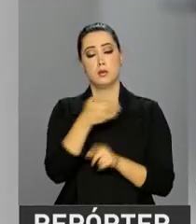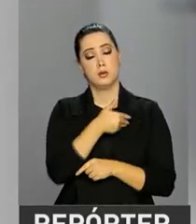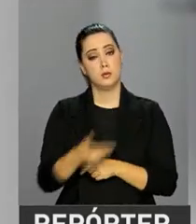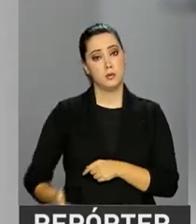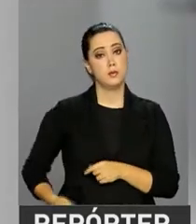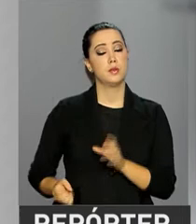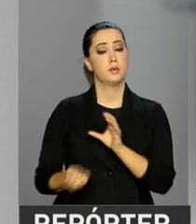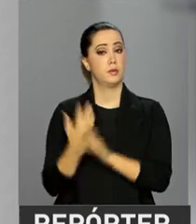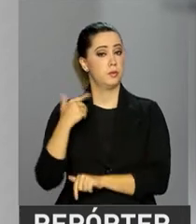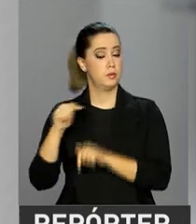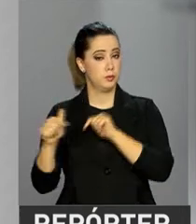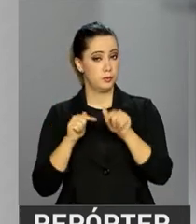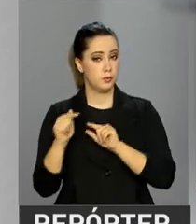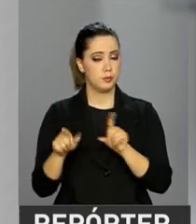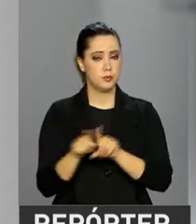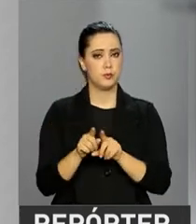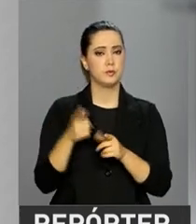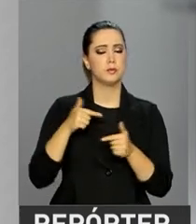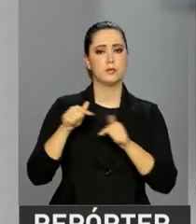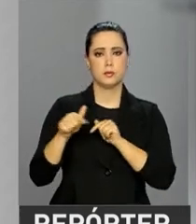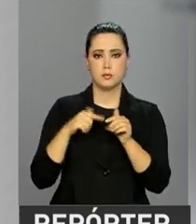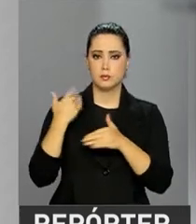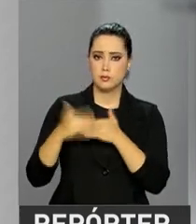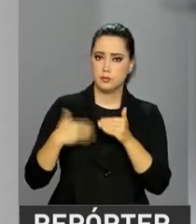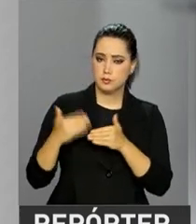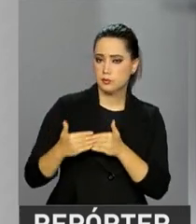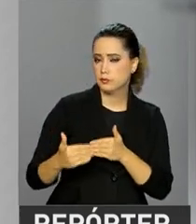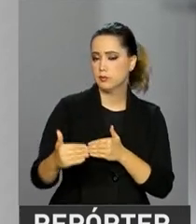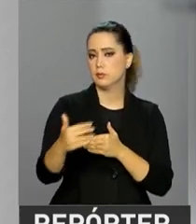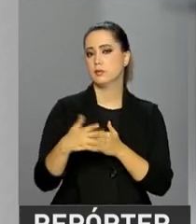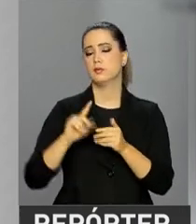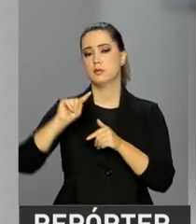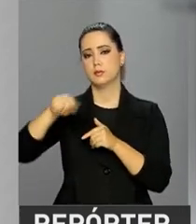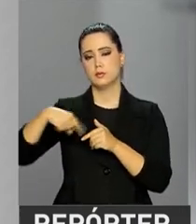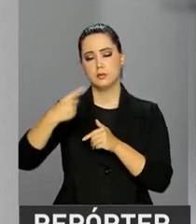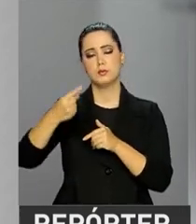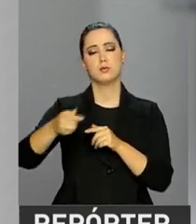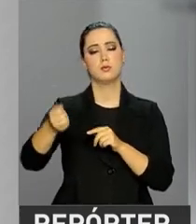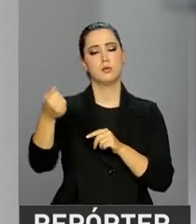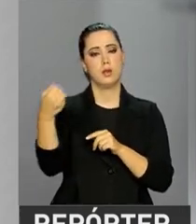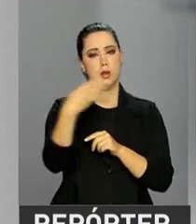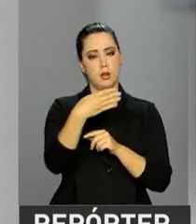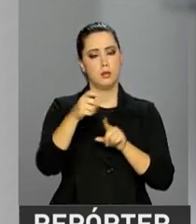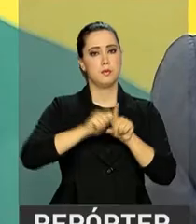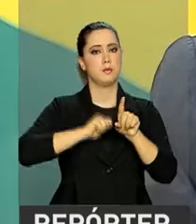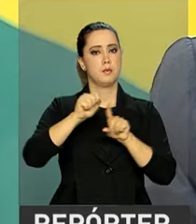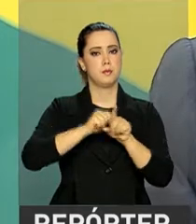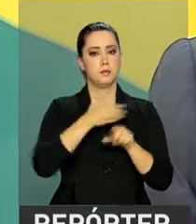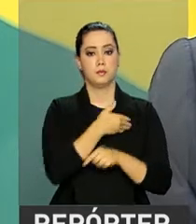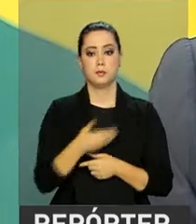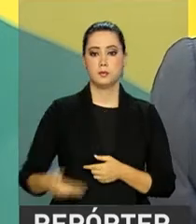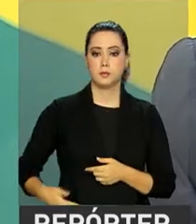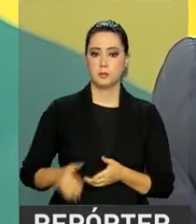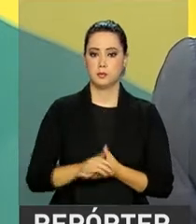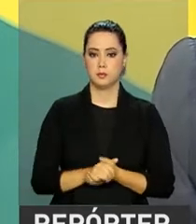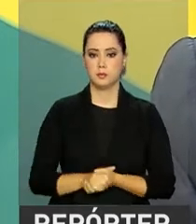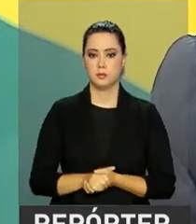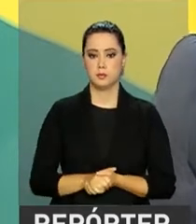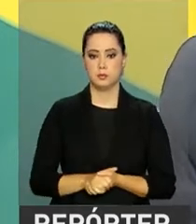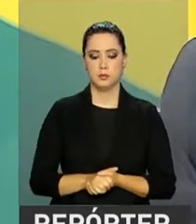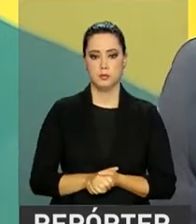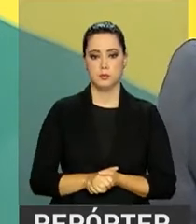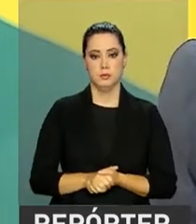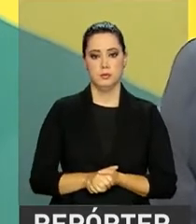criou empregos e trabalha para avançar ainda mais nos próximos 14 meses de governo de vez em quando dizem olha